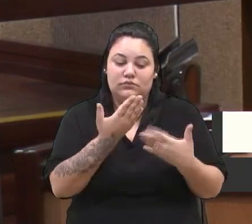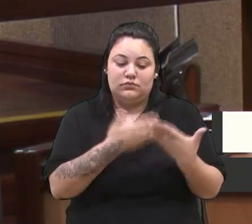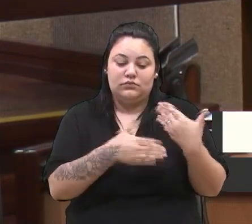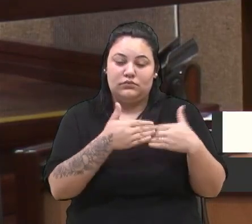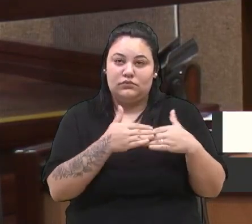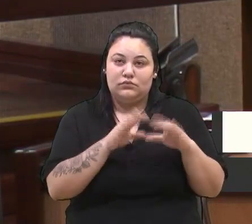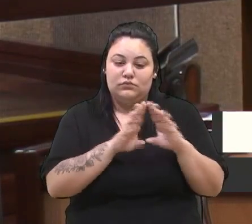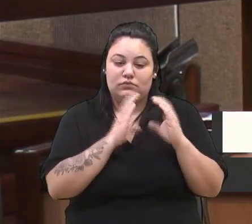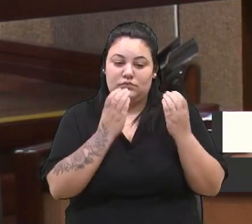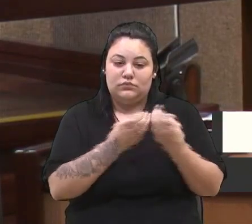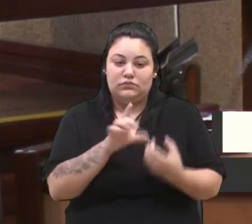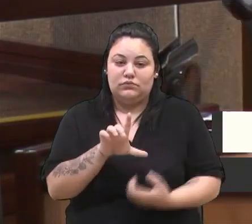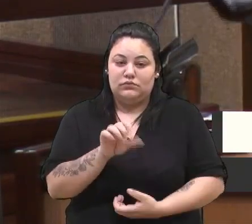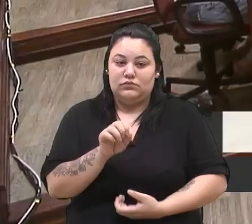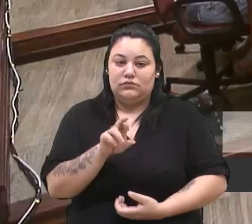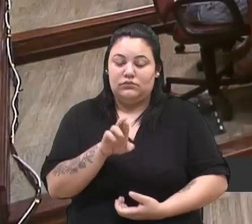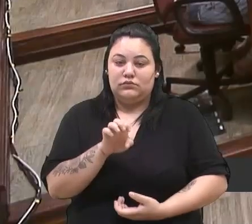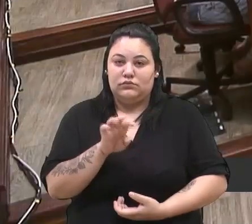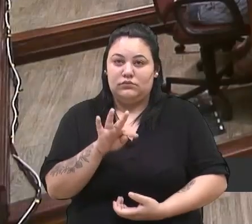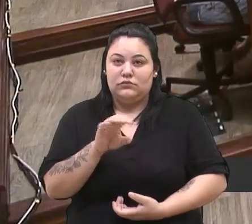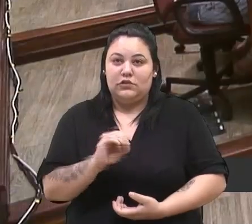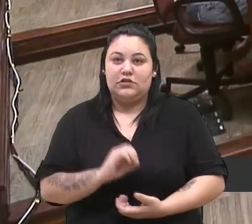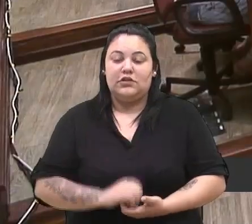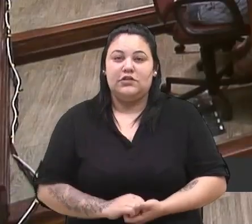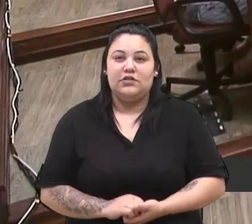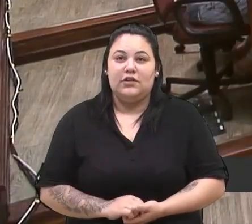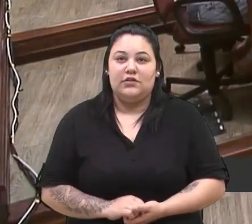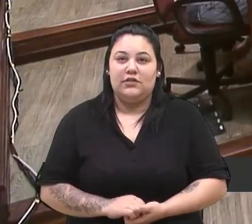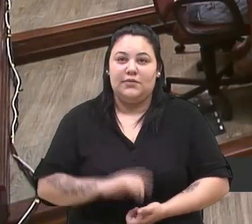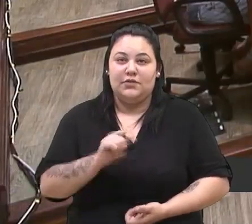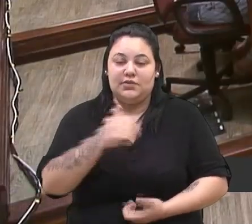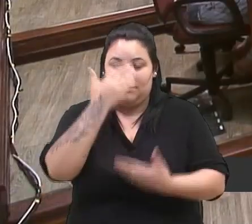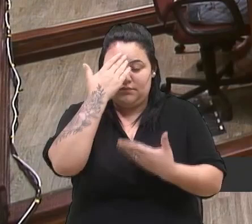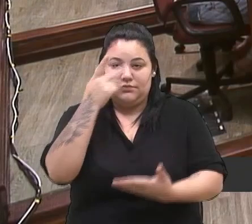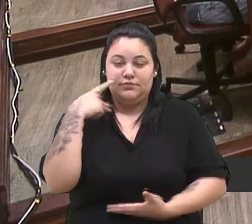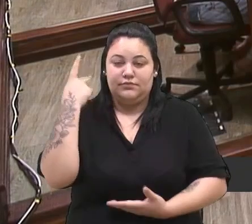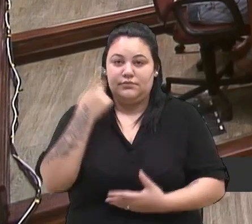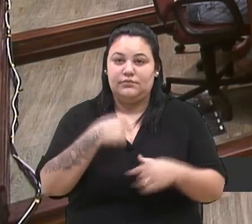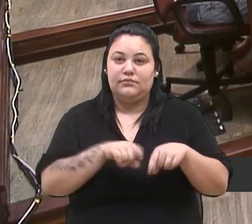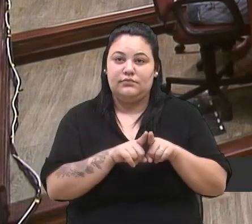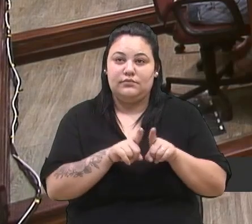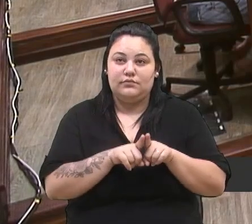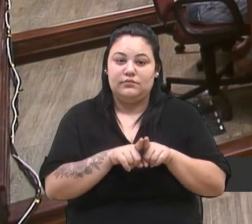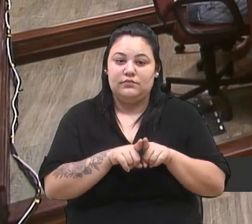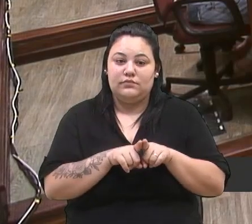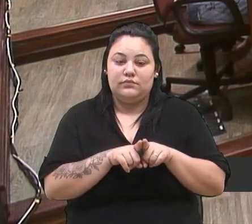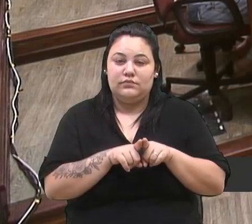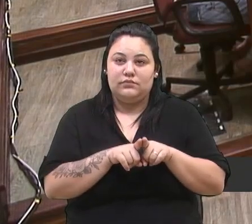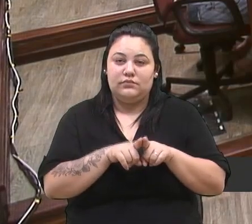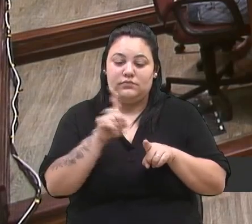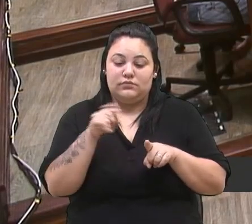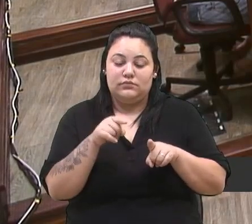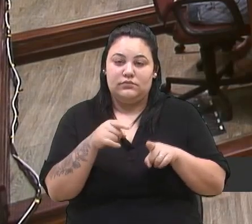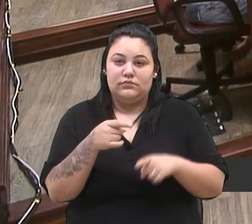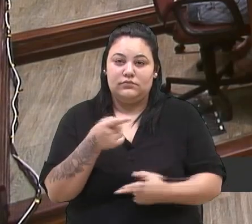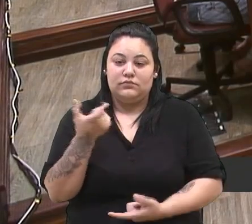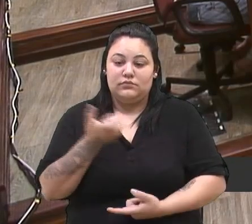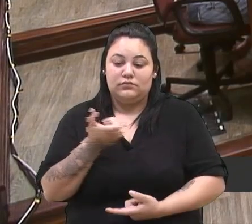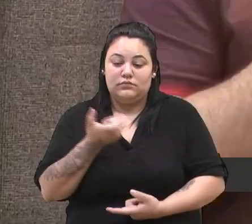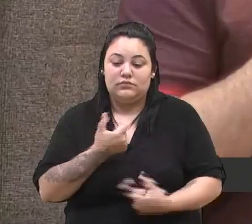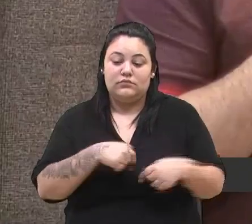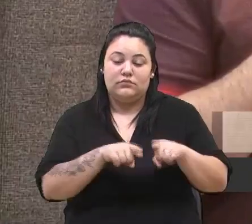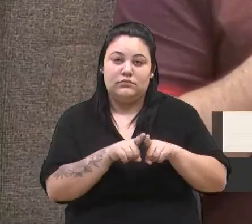loureto obrigado obrigado Vereador Lucas e e é uma sorte também né porque a o